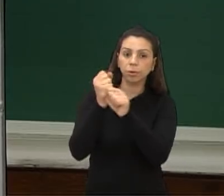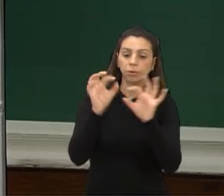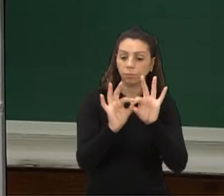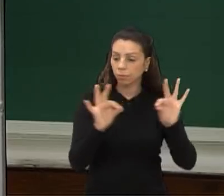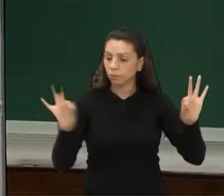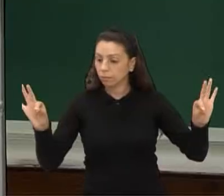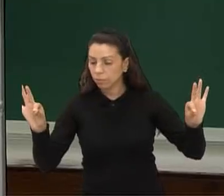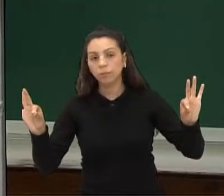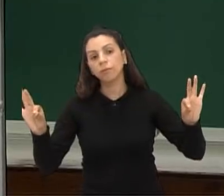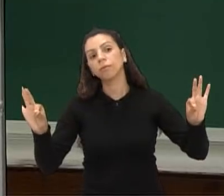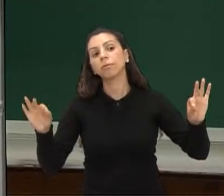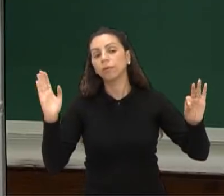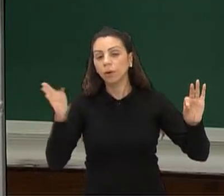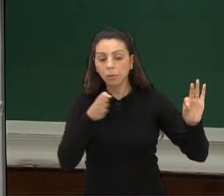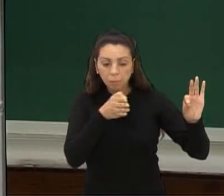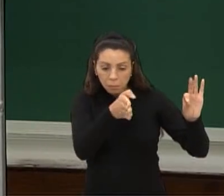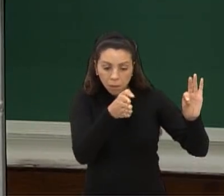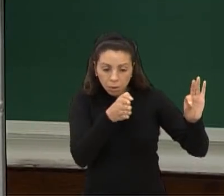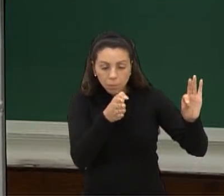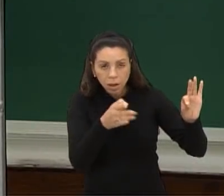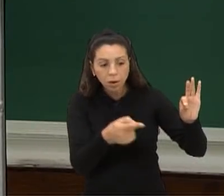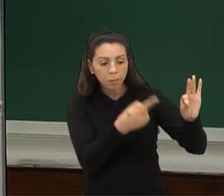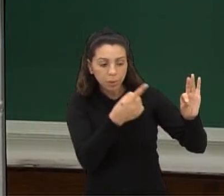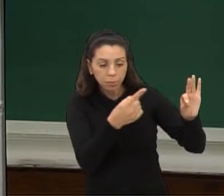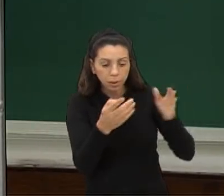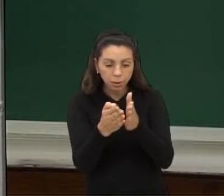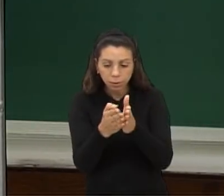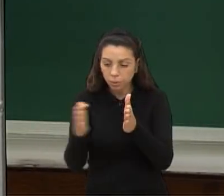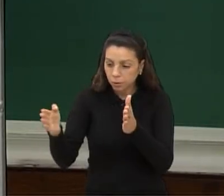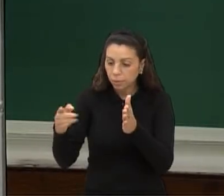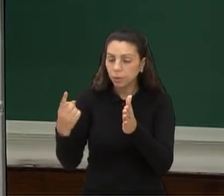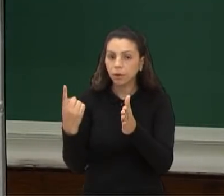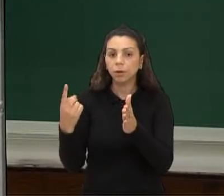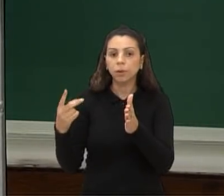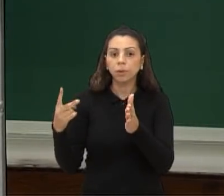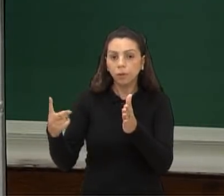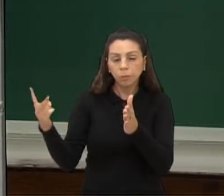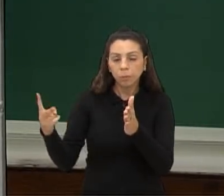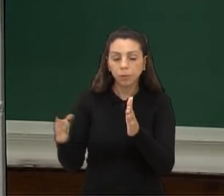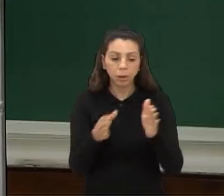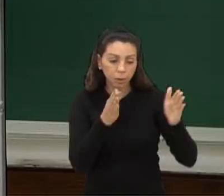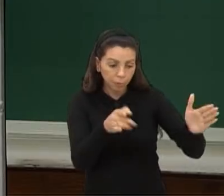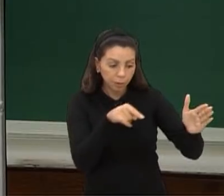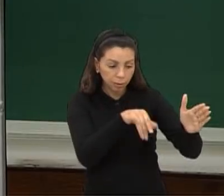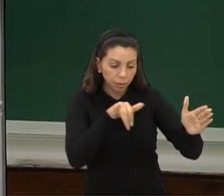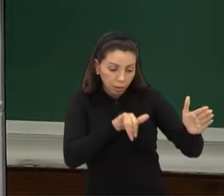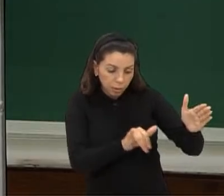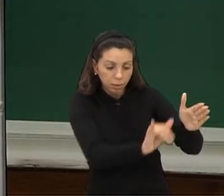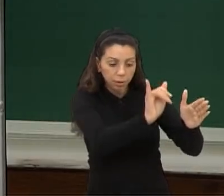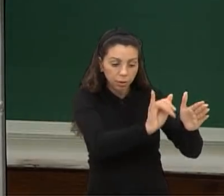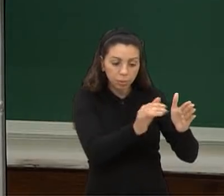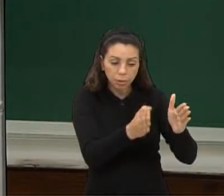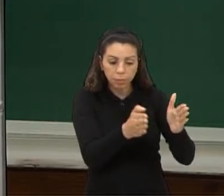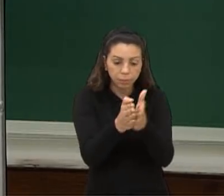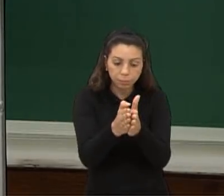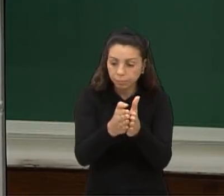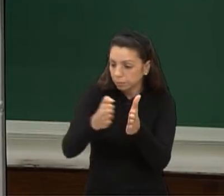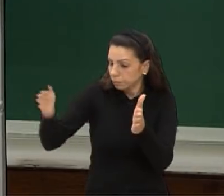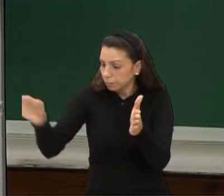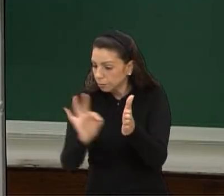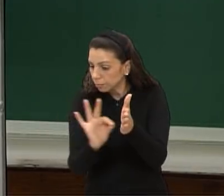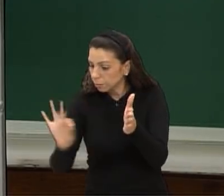então também, tá? Então a professora fez um esqueminha. É diferente do exercício anterior, porque agora a gente